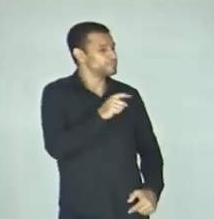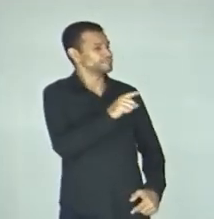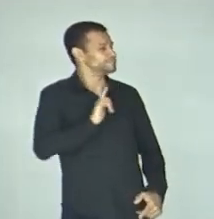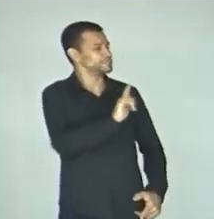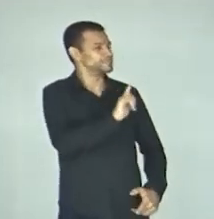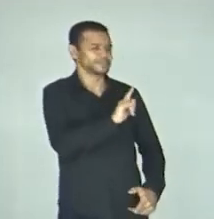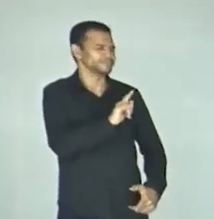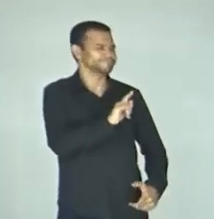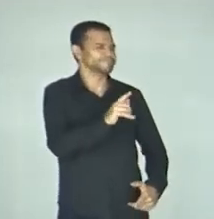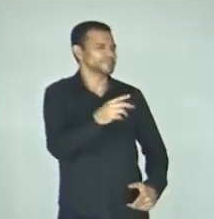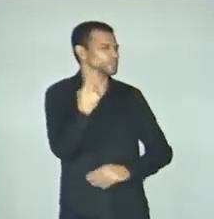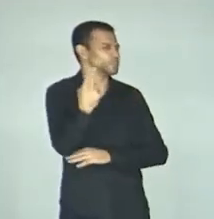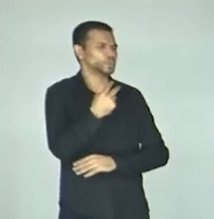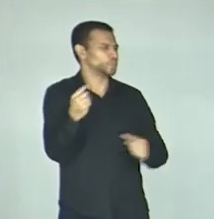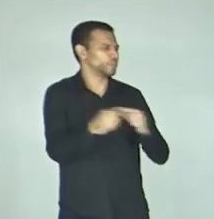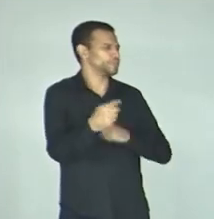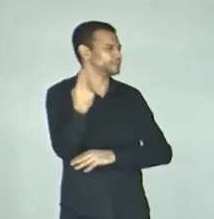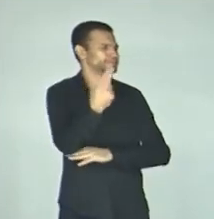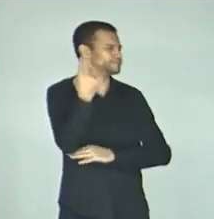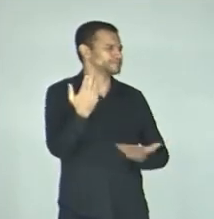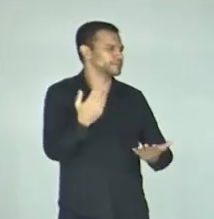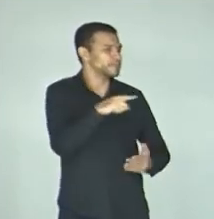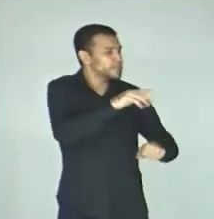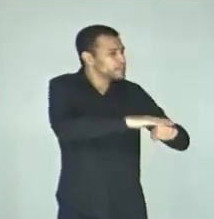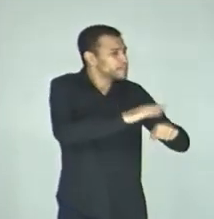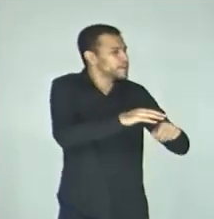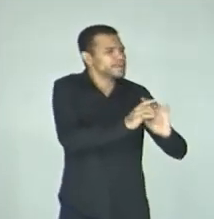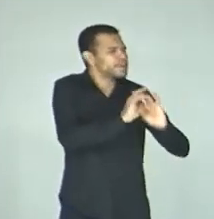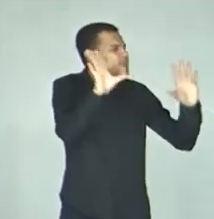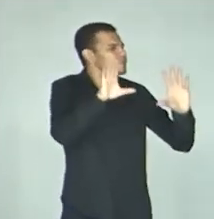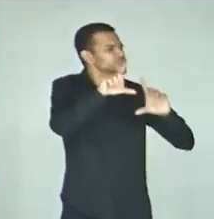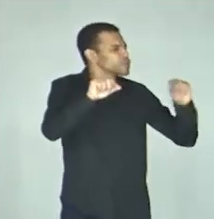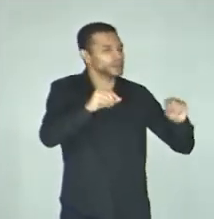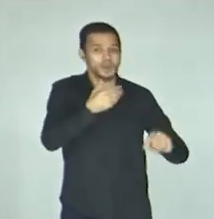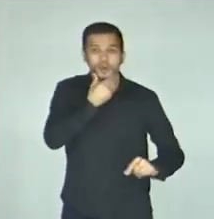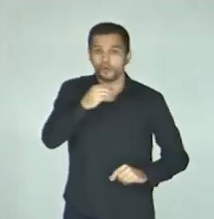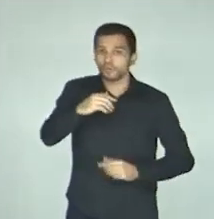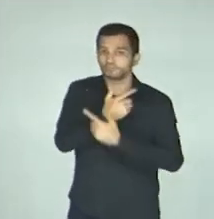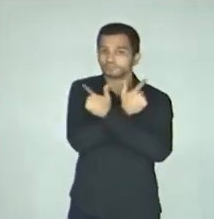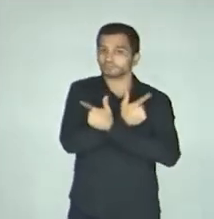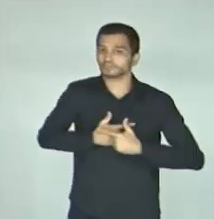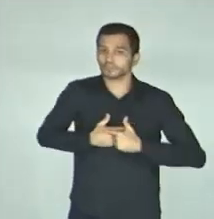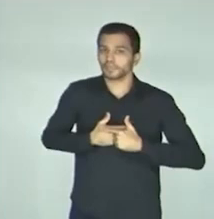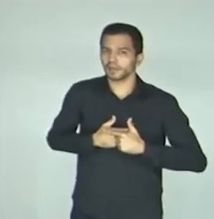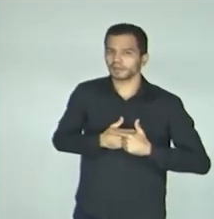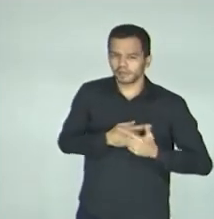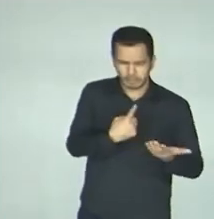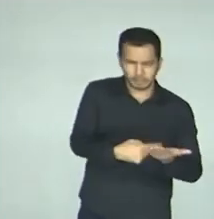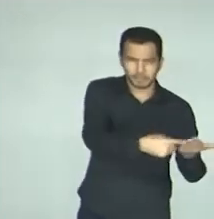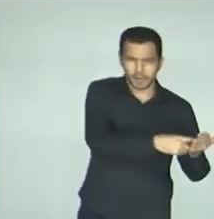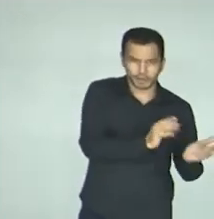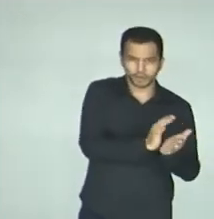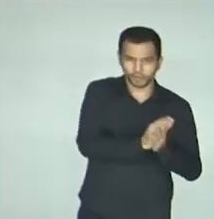não vale a pena toca tua vida e o loja Então pega os seus os seus pastores